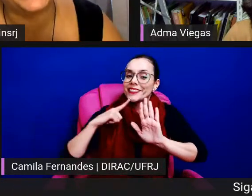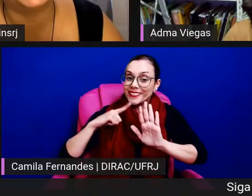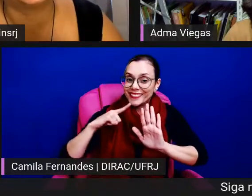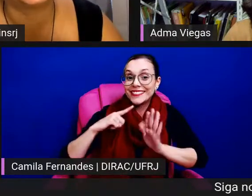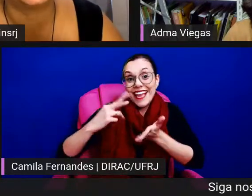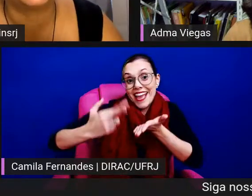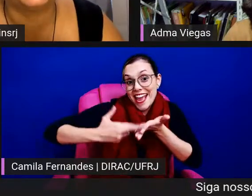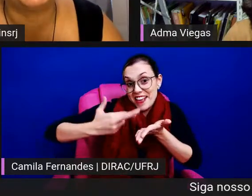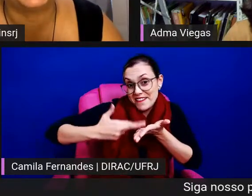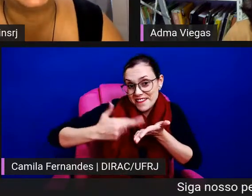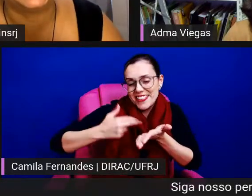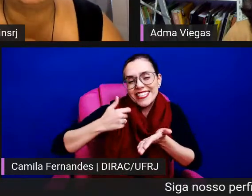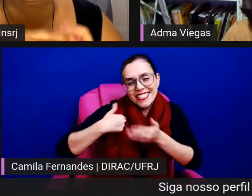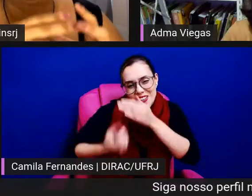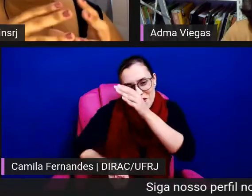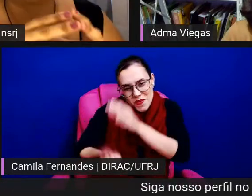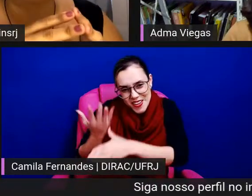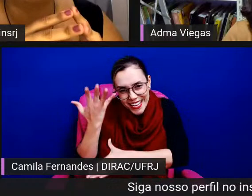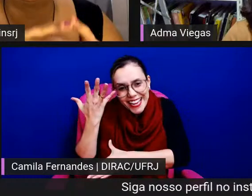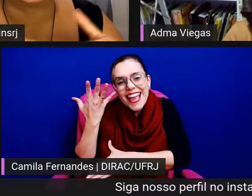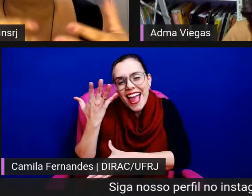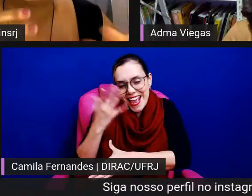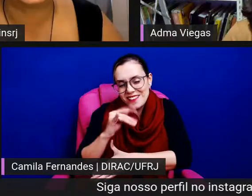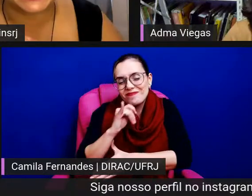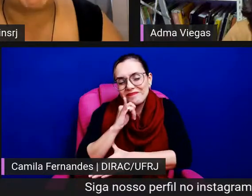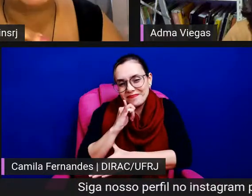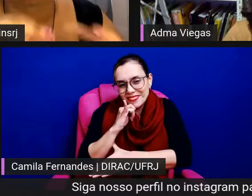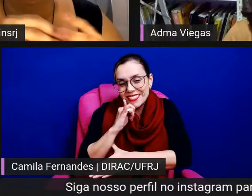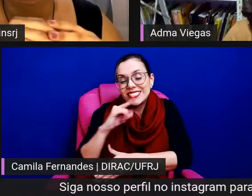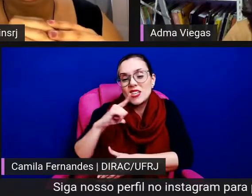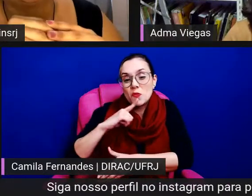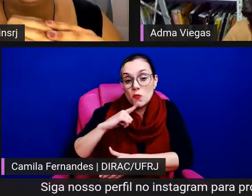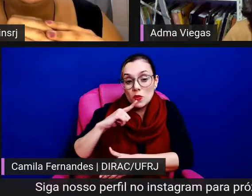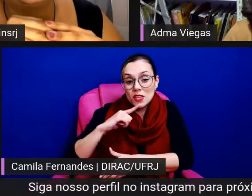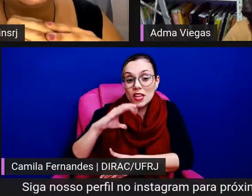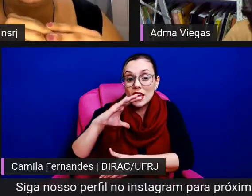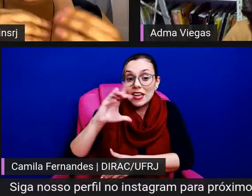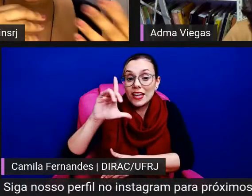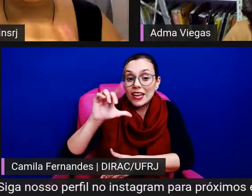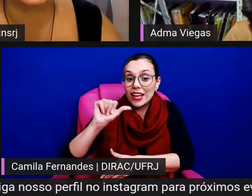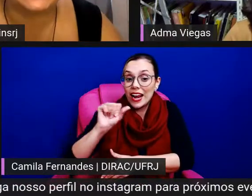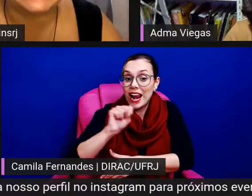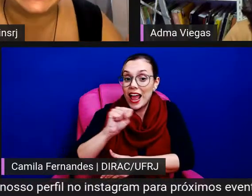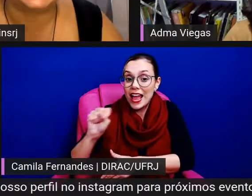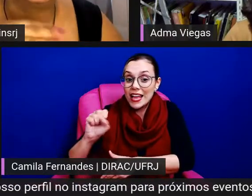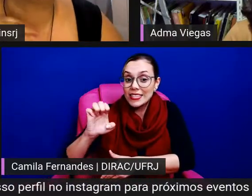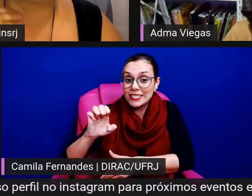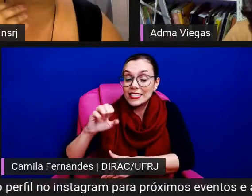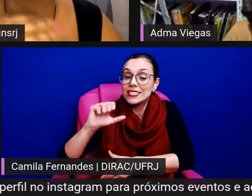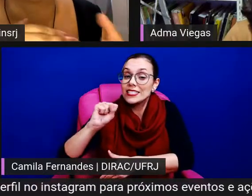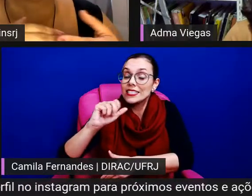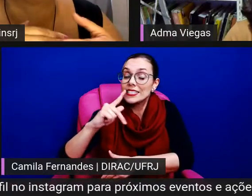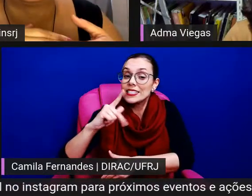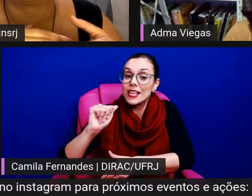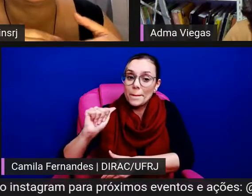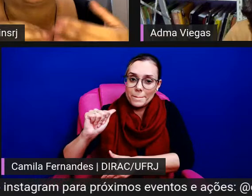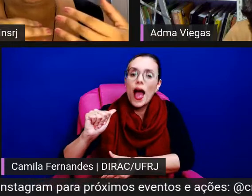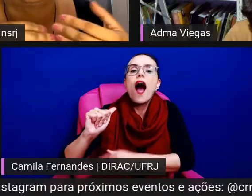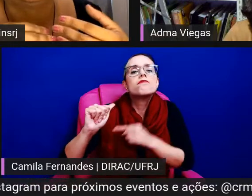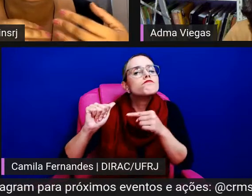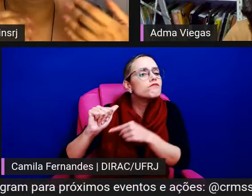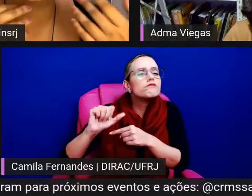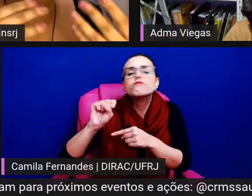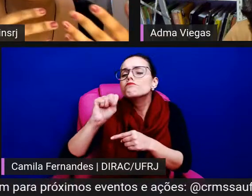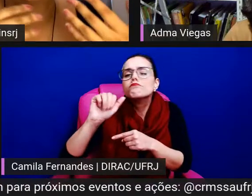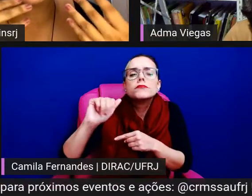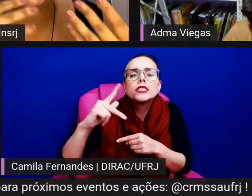das fundadoras e editora, por exemplo, a gente tem o Classe Sapa, que é uma editoria de economia solidária que as sapatonas